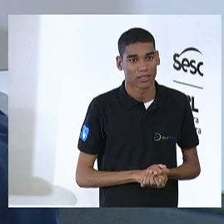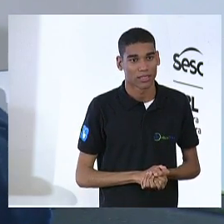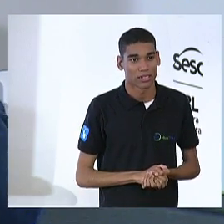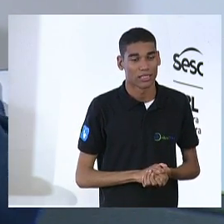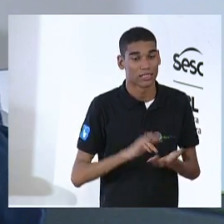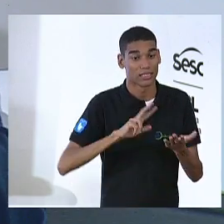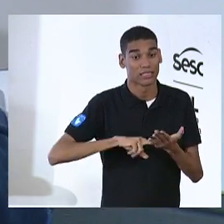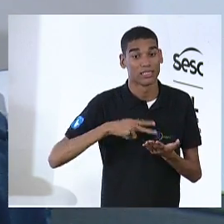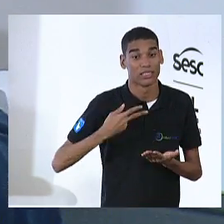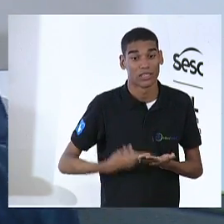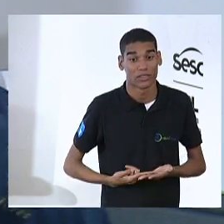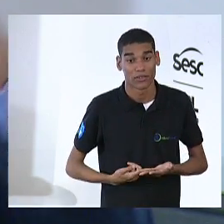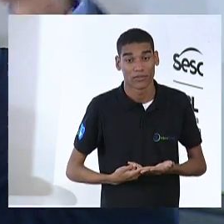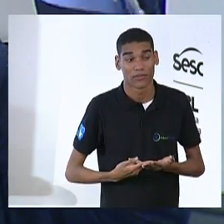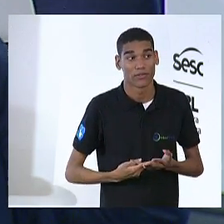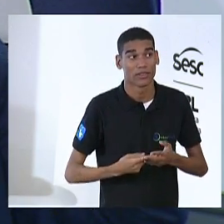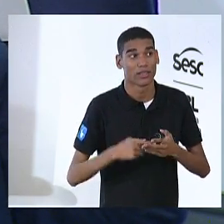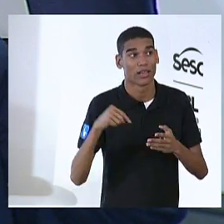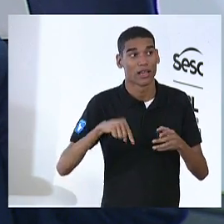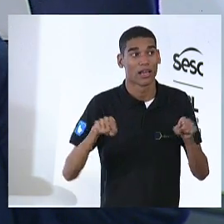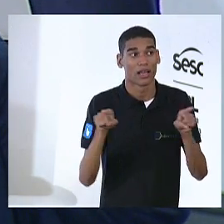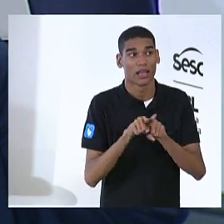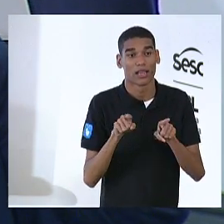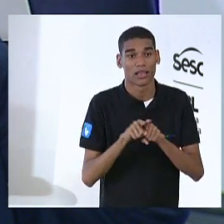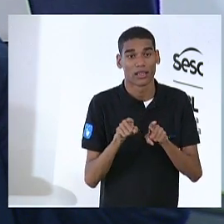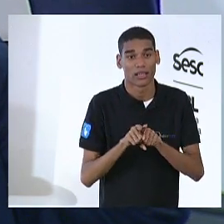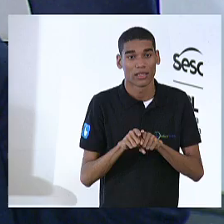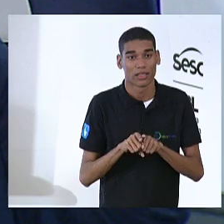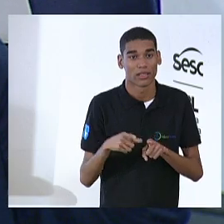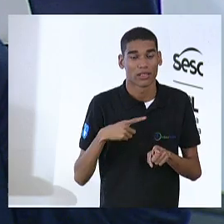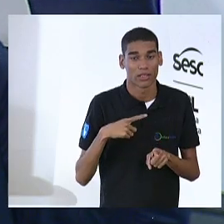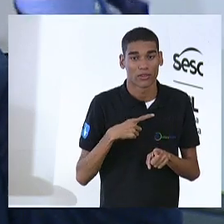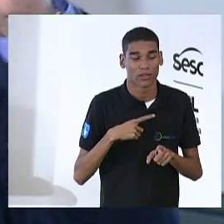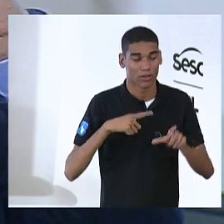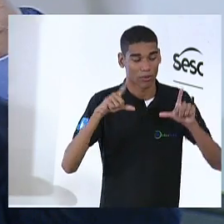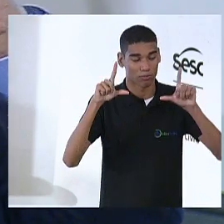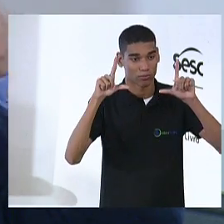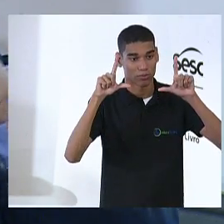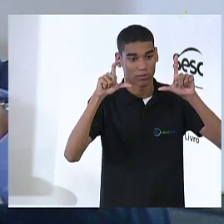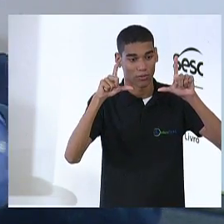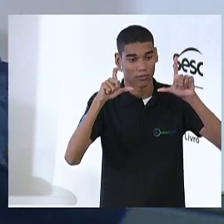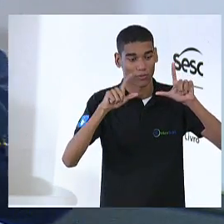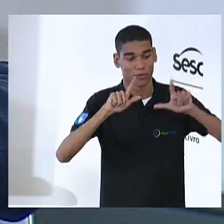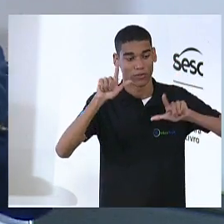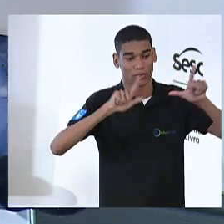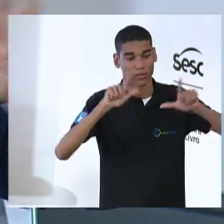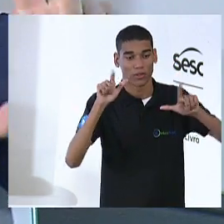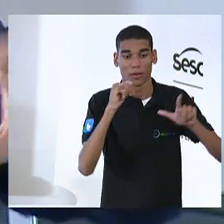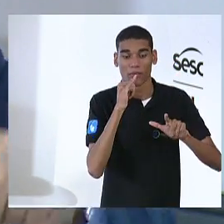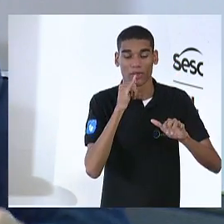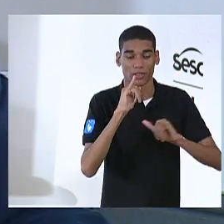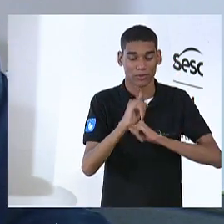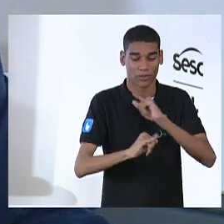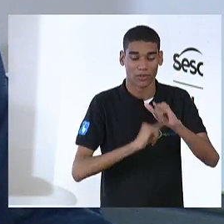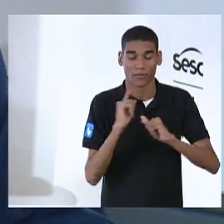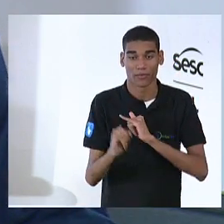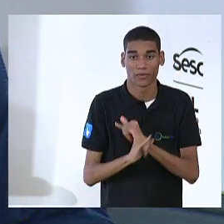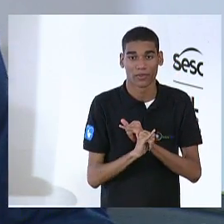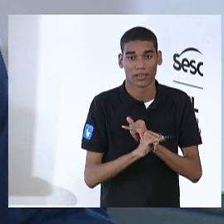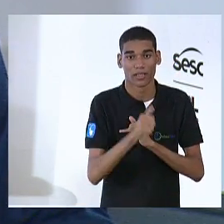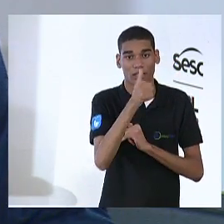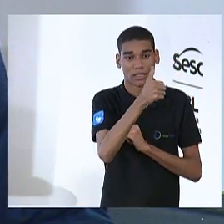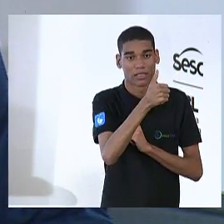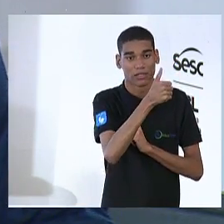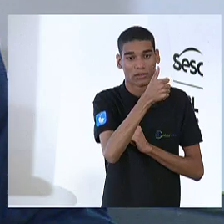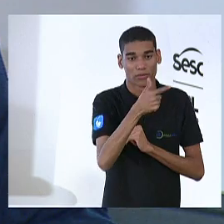Significa, aqui também, eu peguei uma foto de uma televisão, pus no meu site, né?